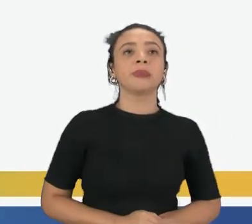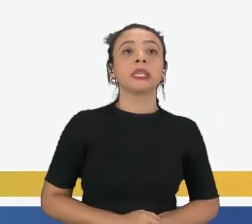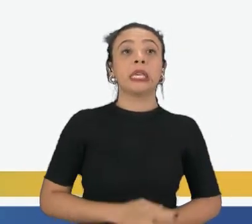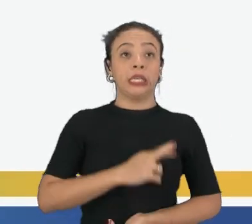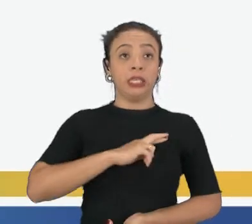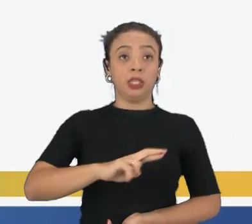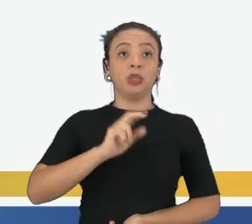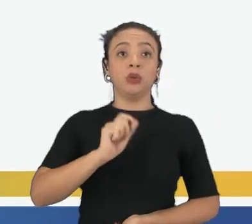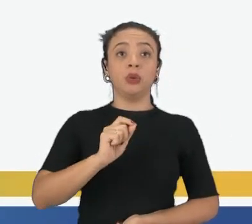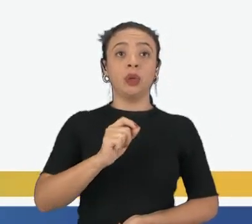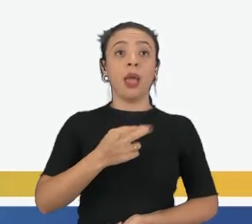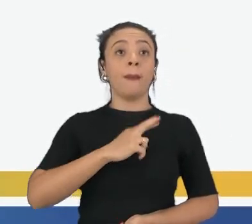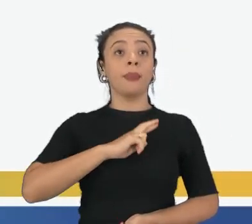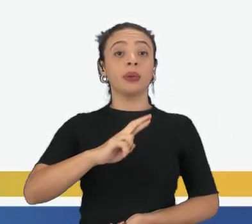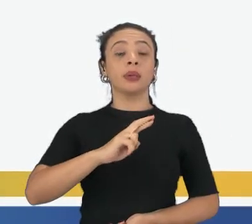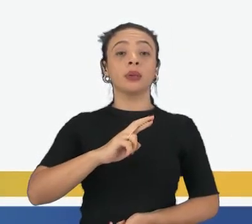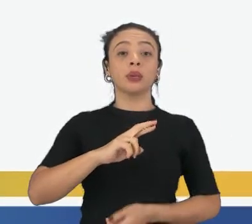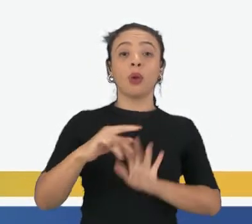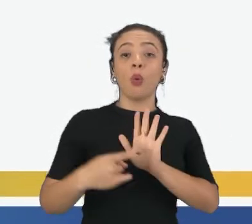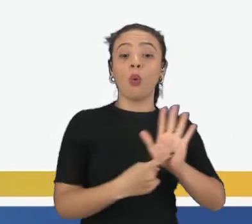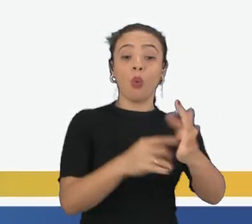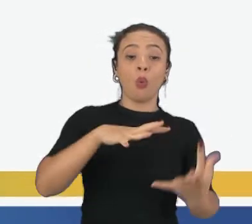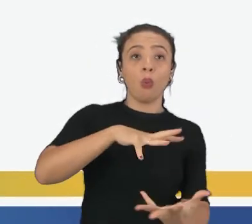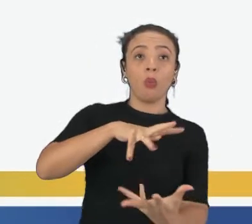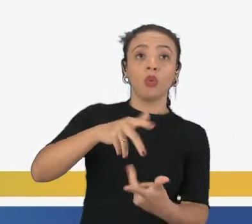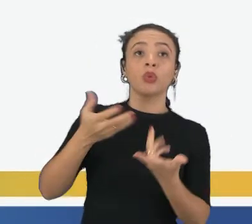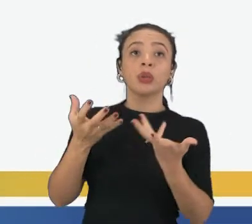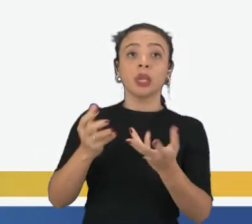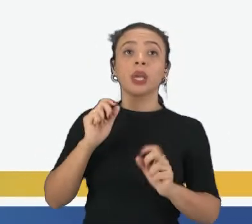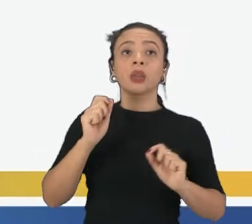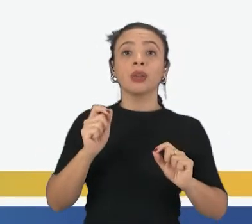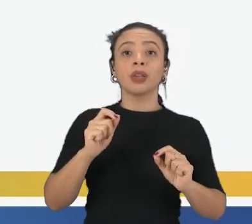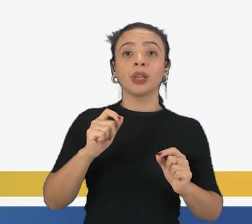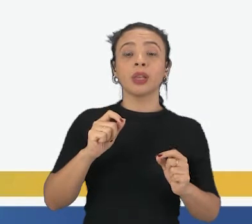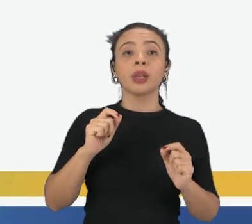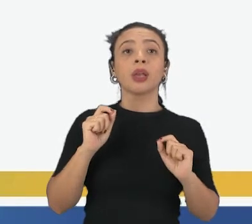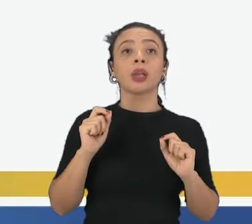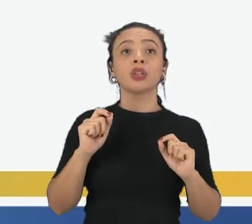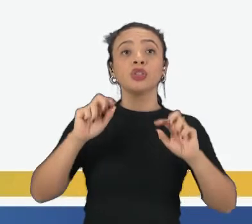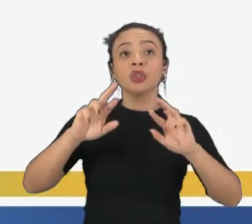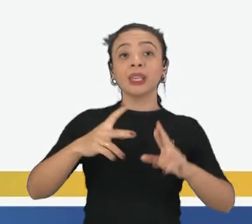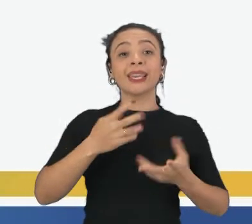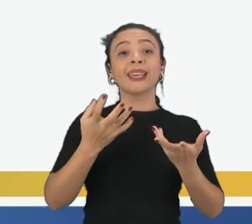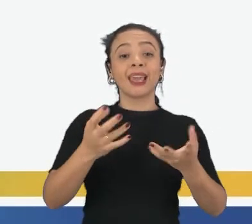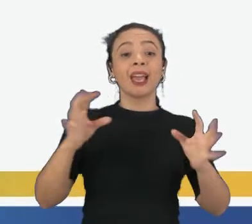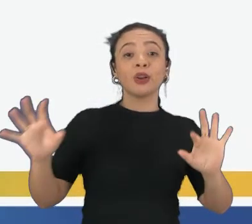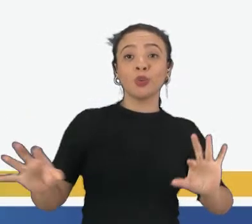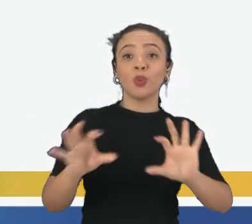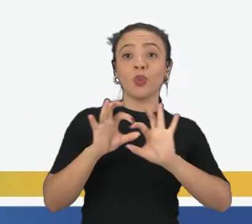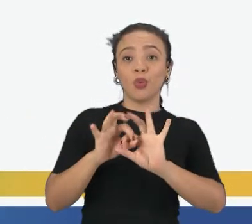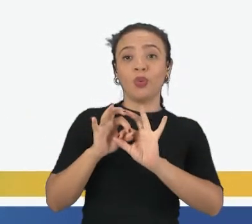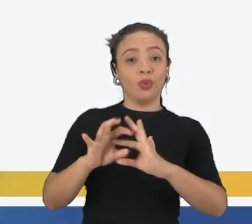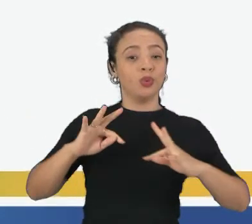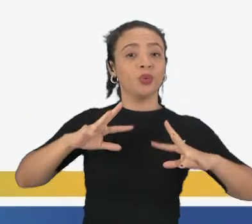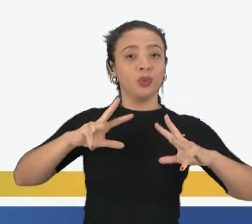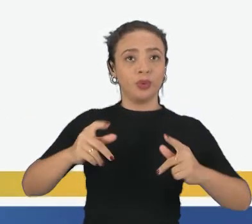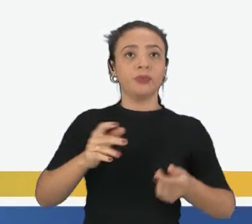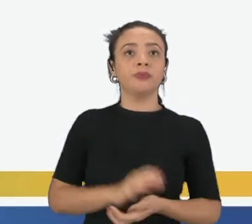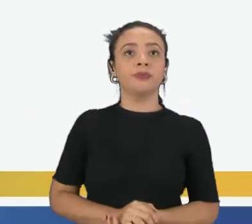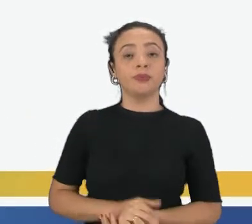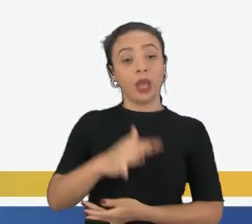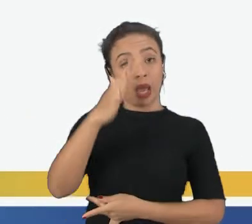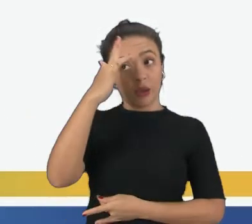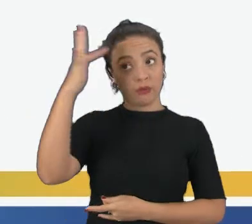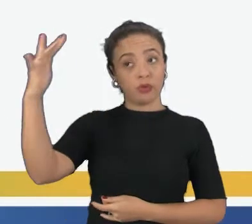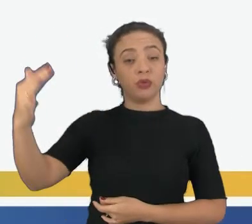são representações do mundo buscando Universidade universalidade a religião busca universalidade a